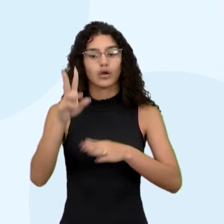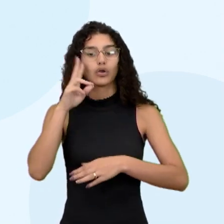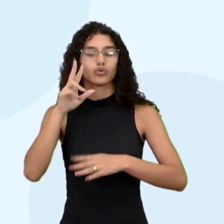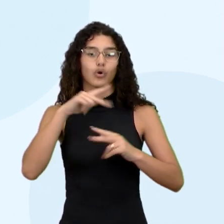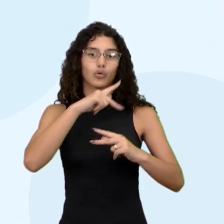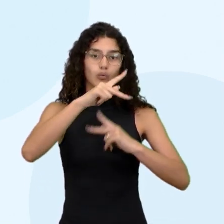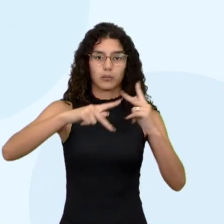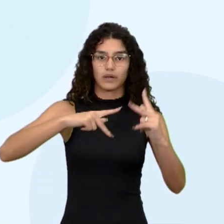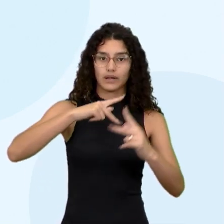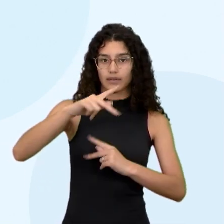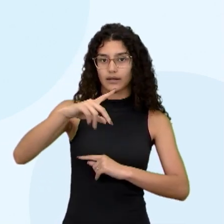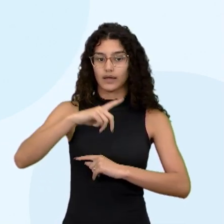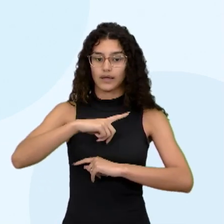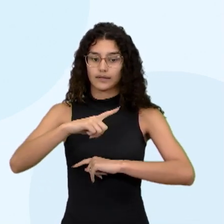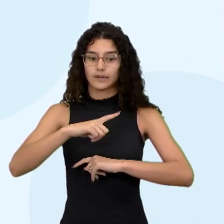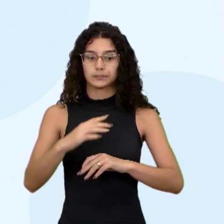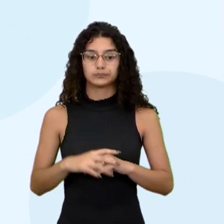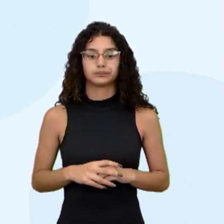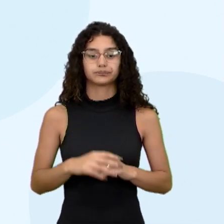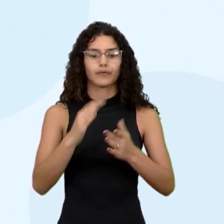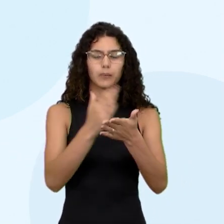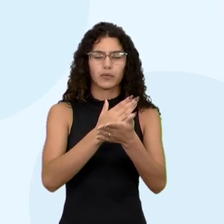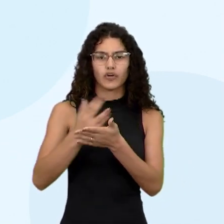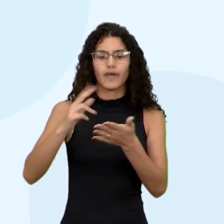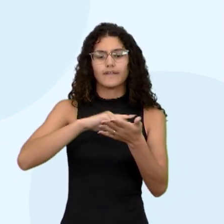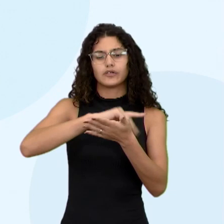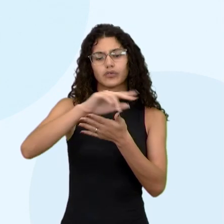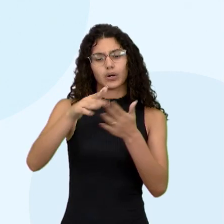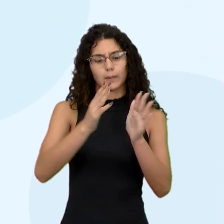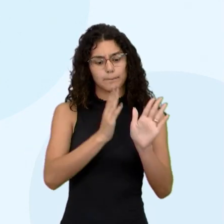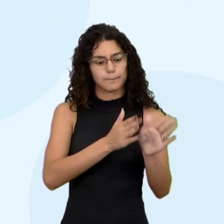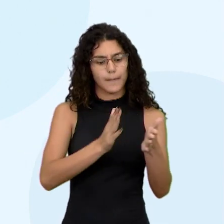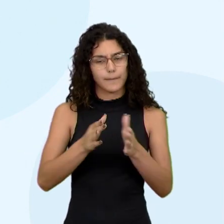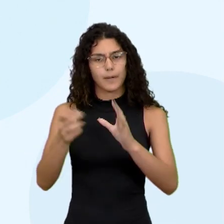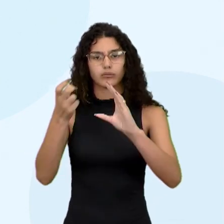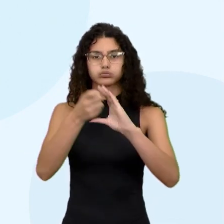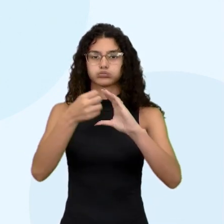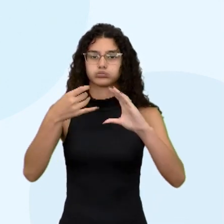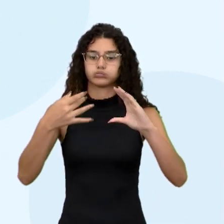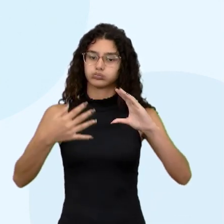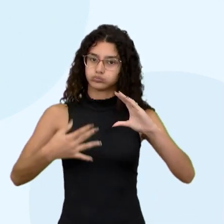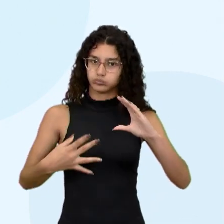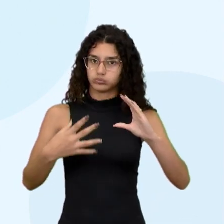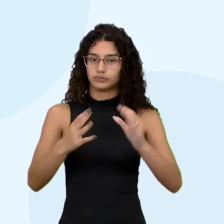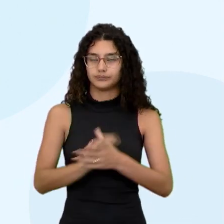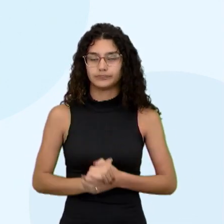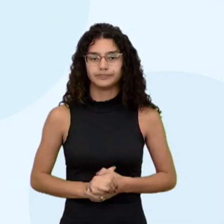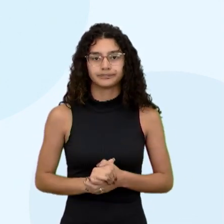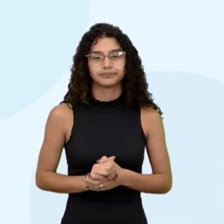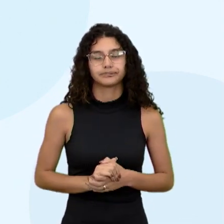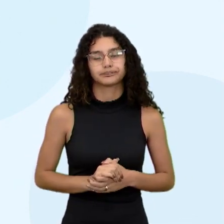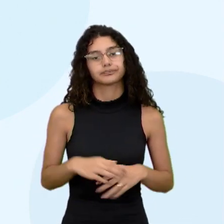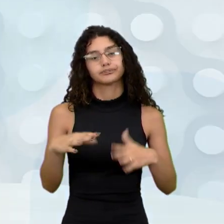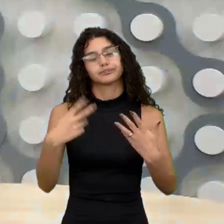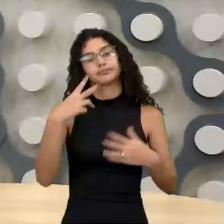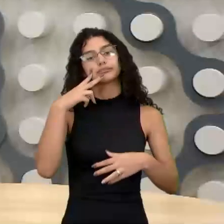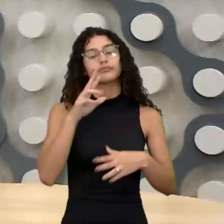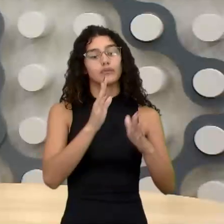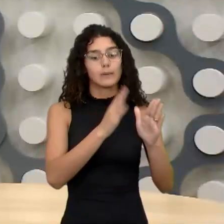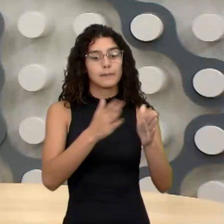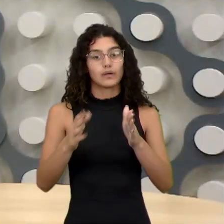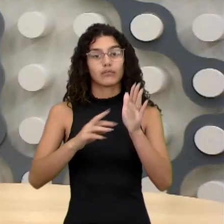do planeta permite aí subdividi-las em vários períodos bem caracterizados. Então veja que os